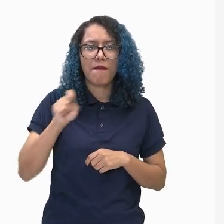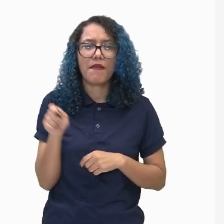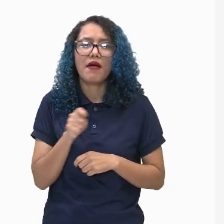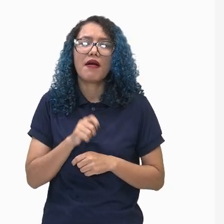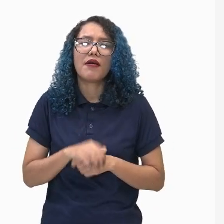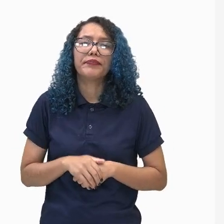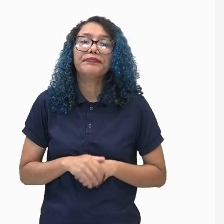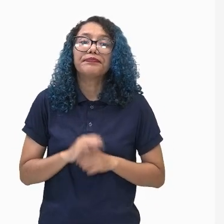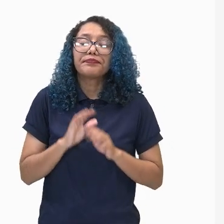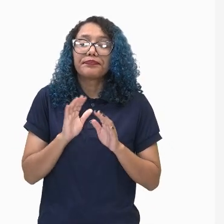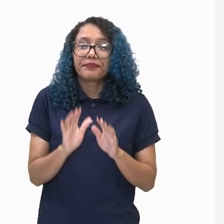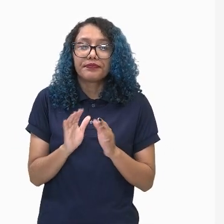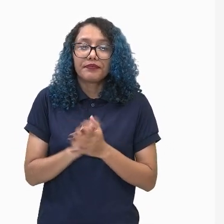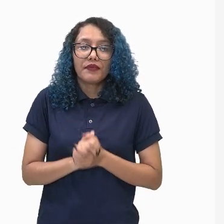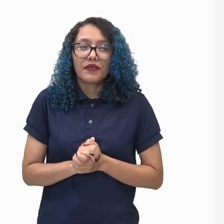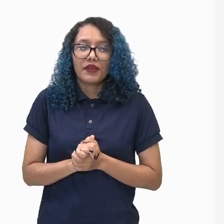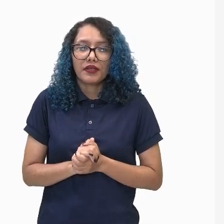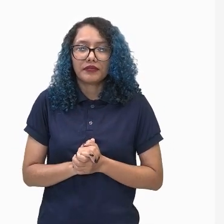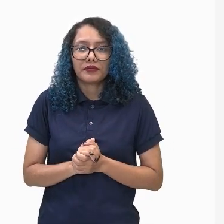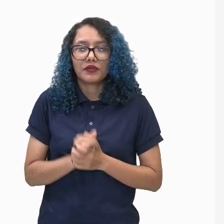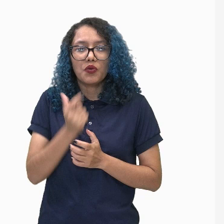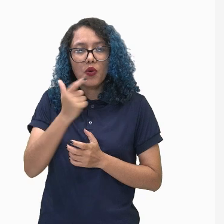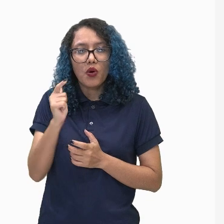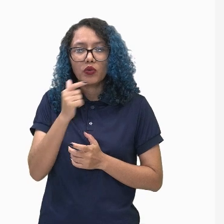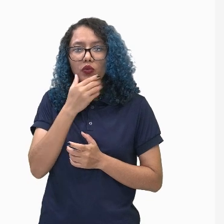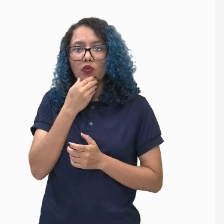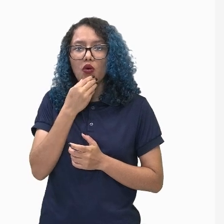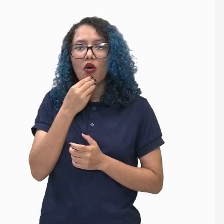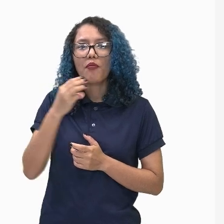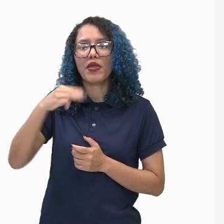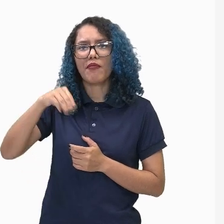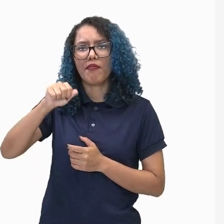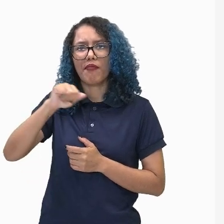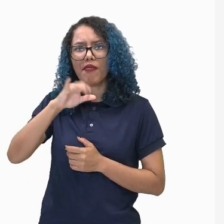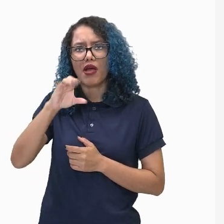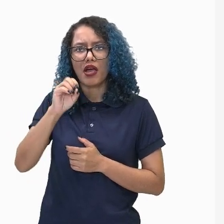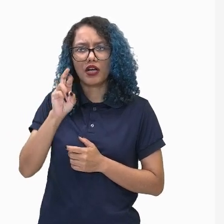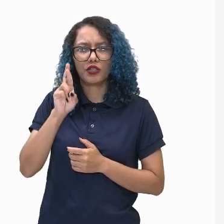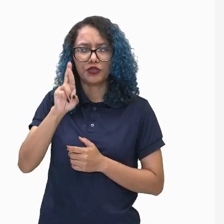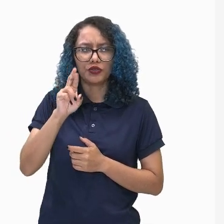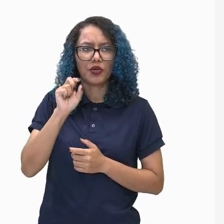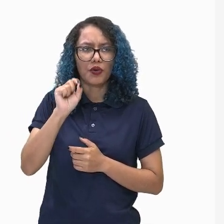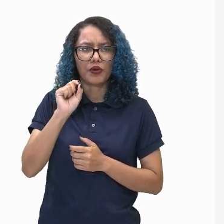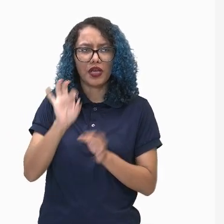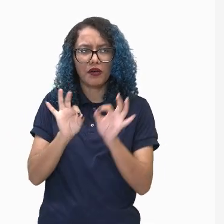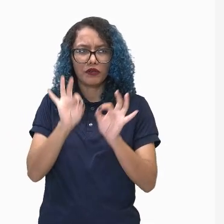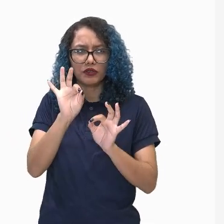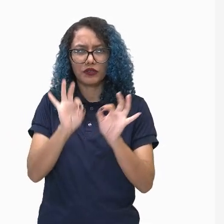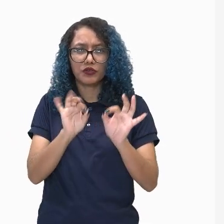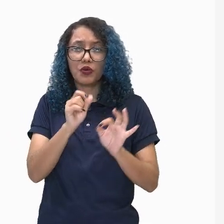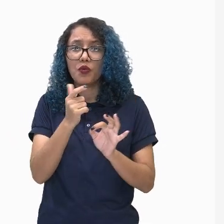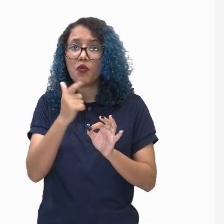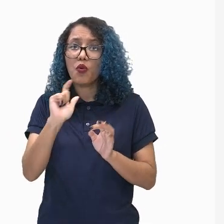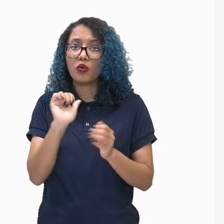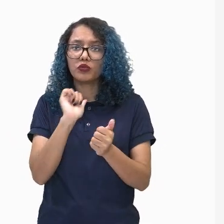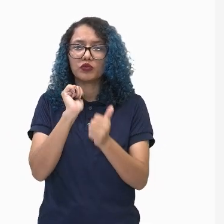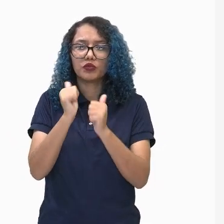o major Walter Compton Wingfield, ele patenteou um jogo que é